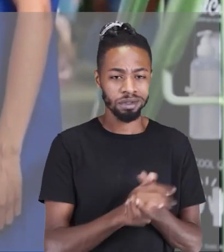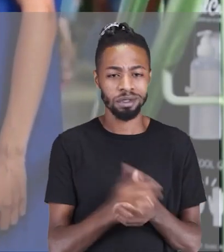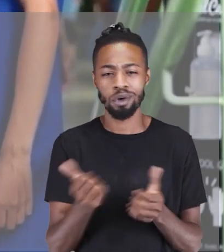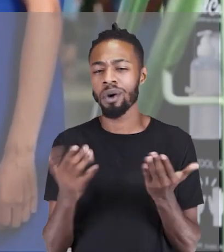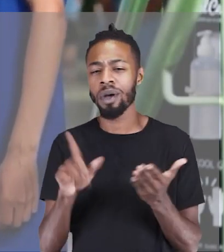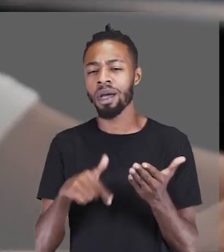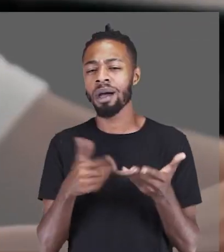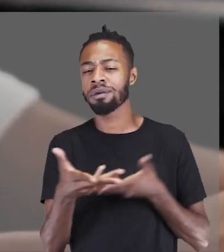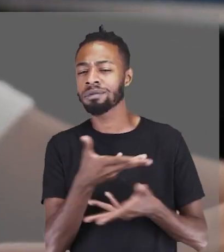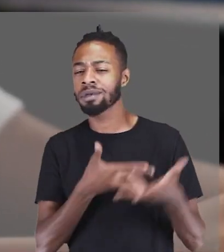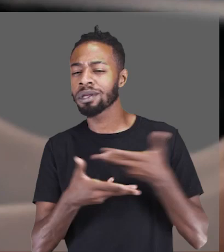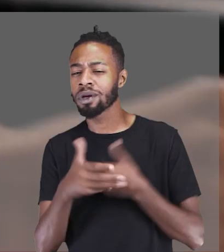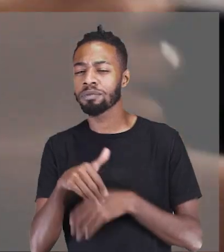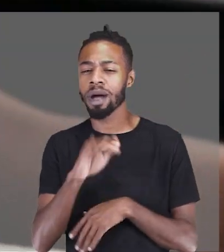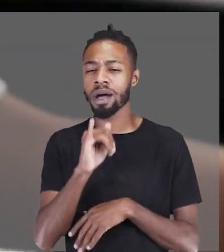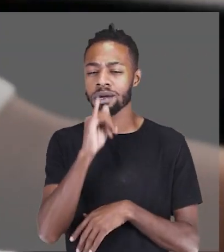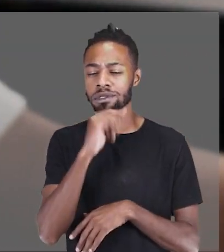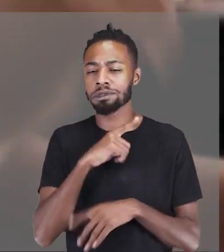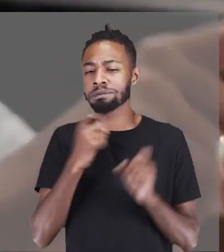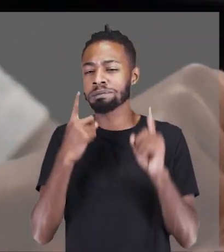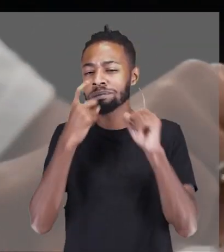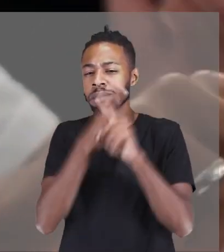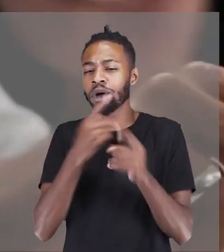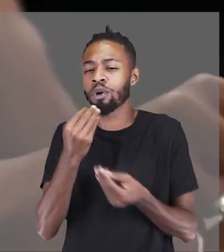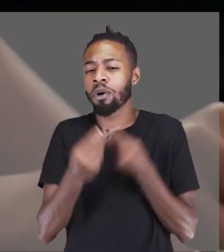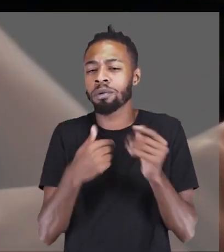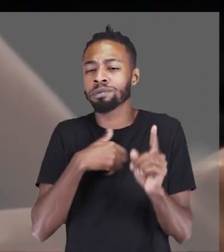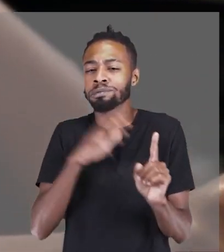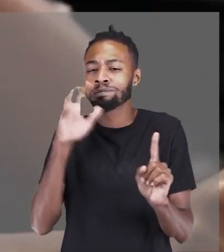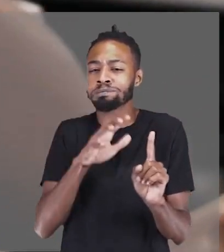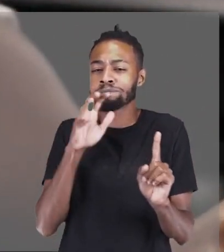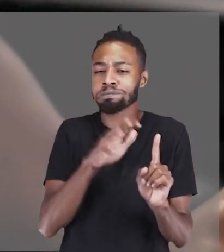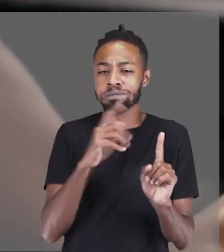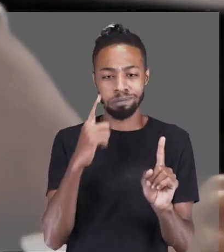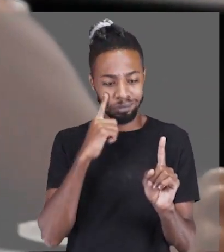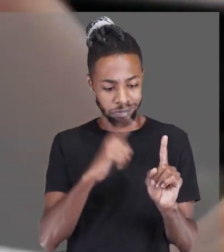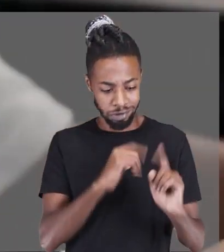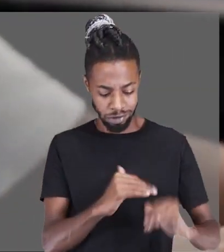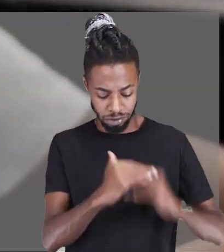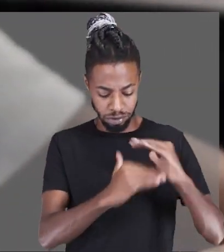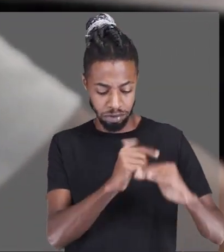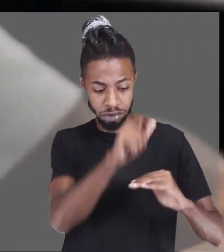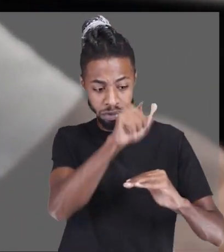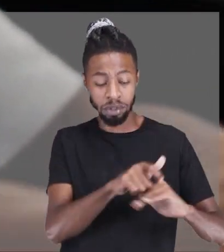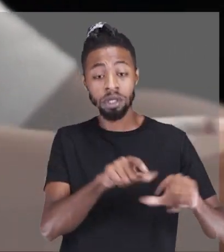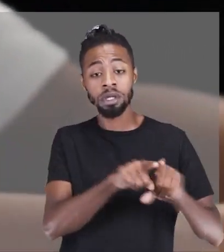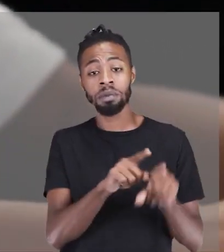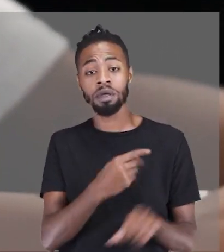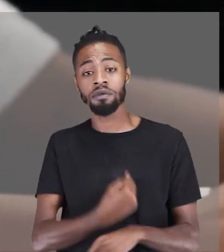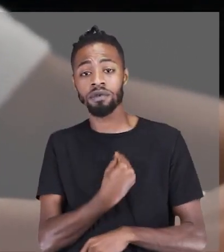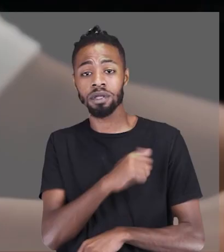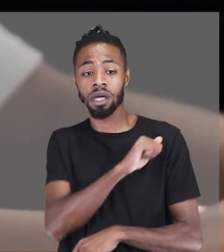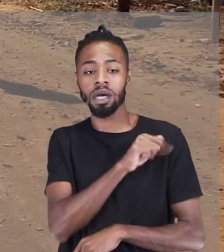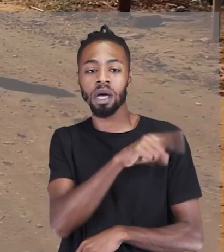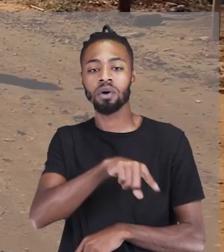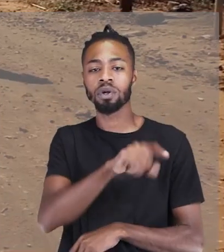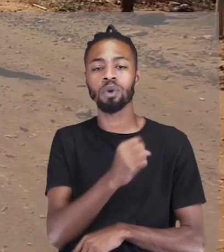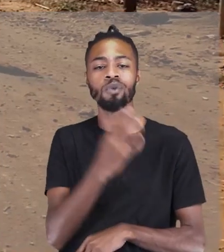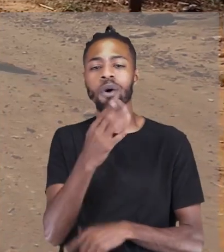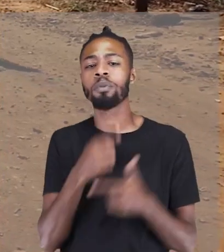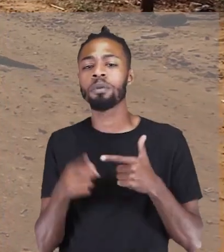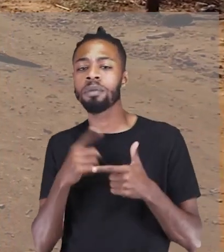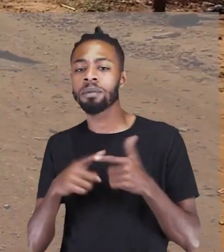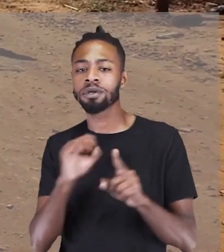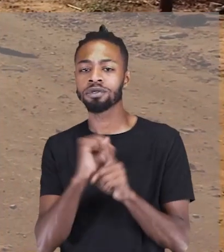na comunidade. Quais são as interações mais críticas e como elas afetam o desenvolvimento e a vida dos alunos?